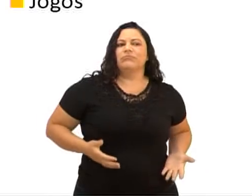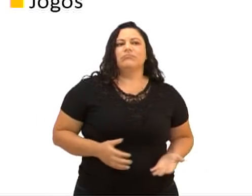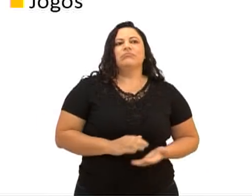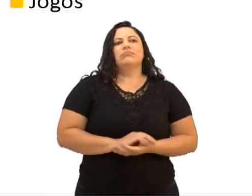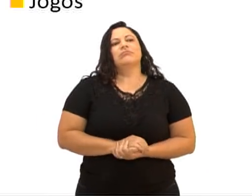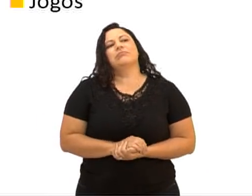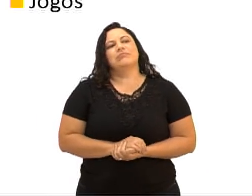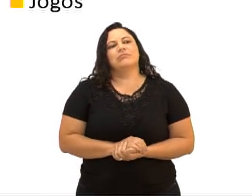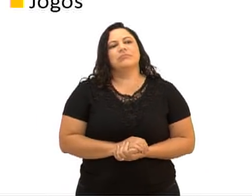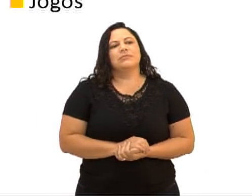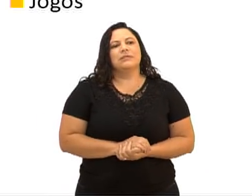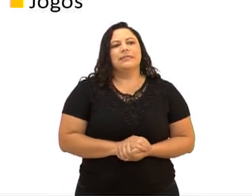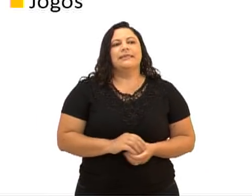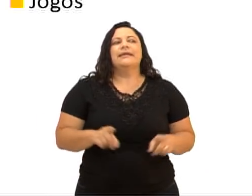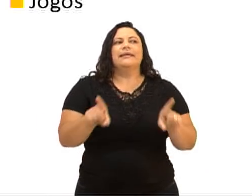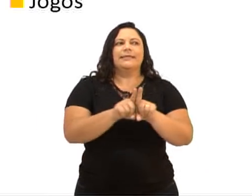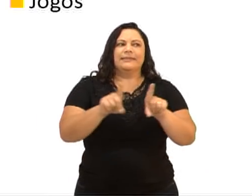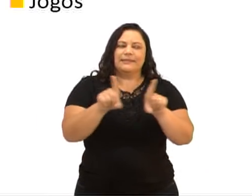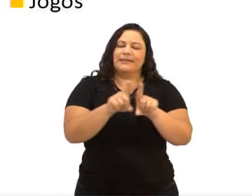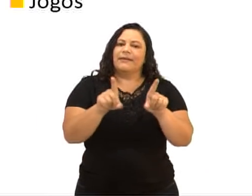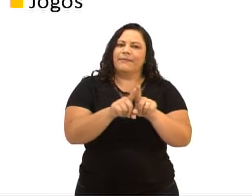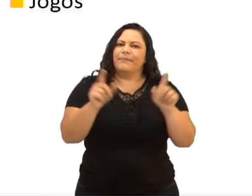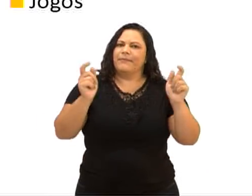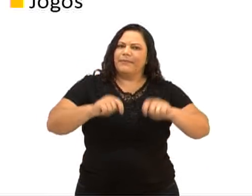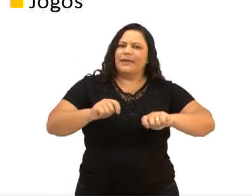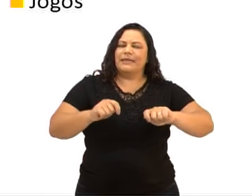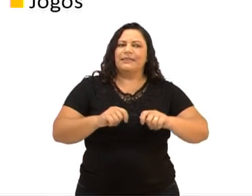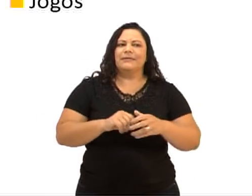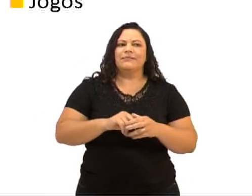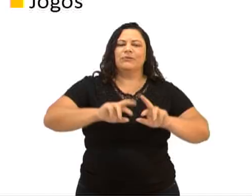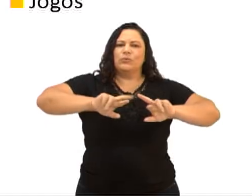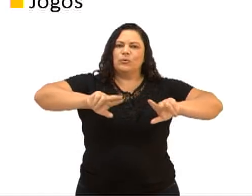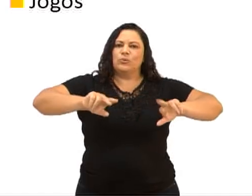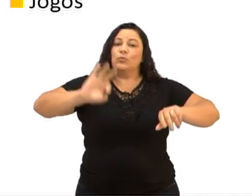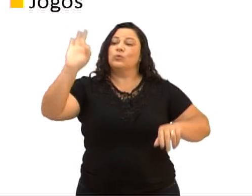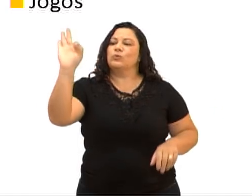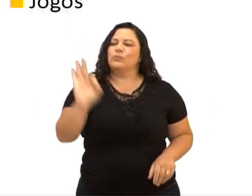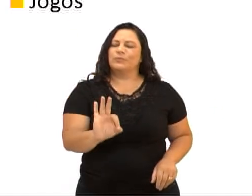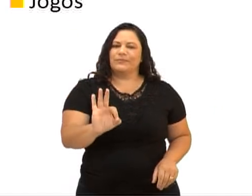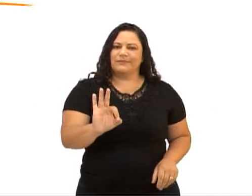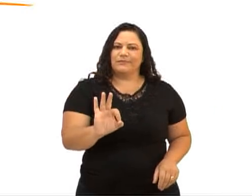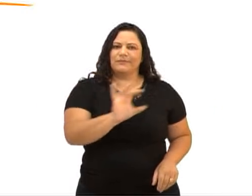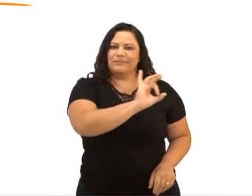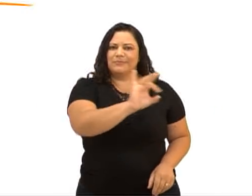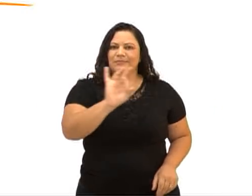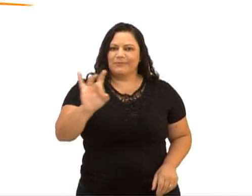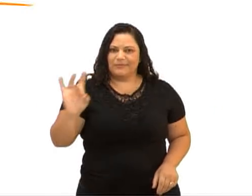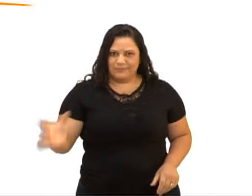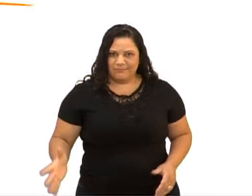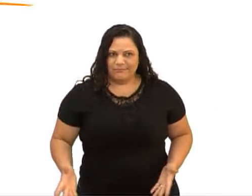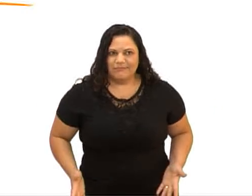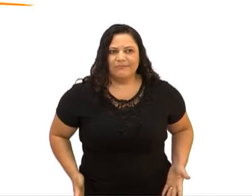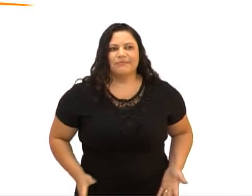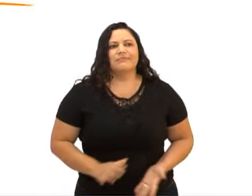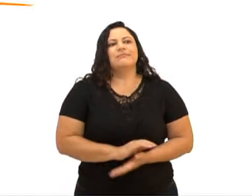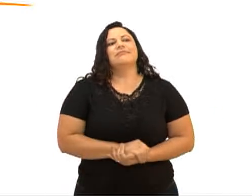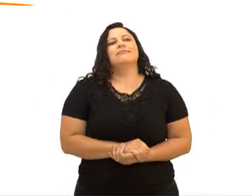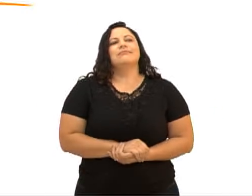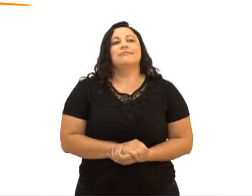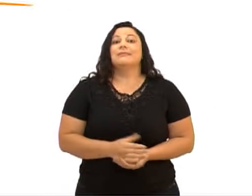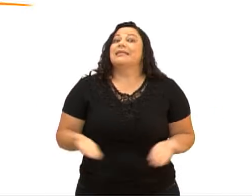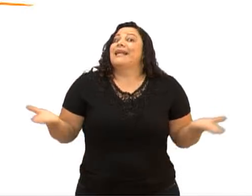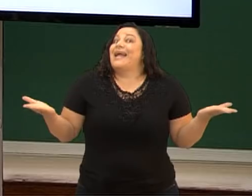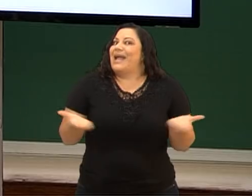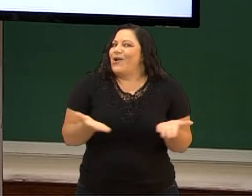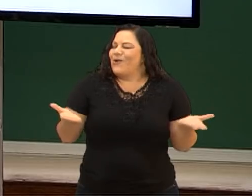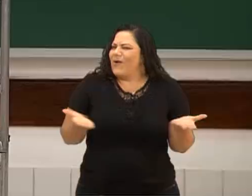E também a professora trouxe para vocês todos os percentuais que cada um deles corresponde, certo? E agora